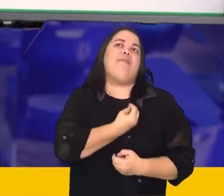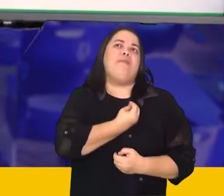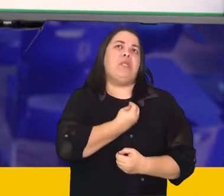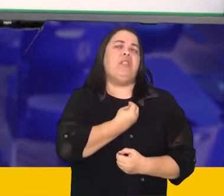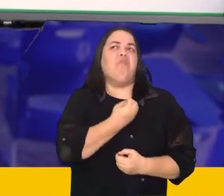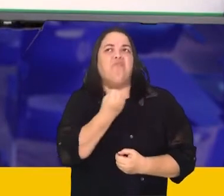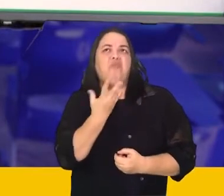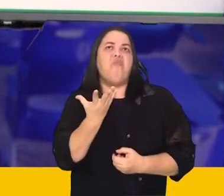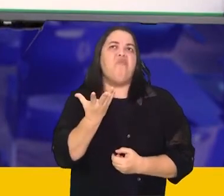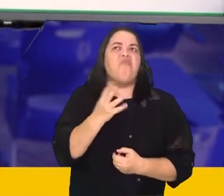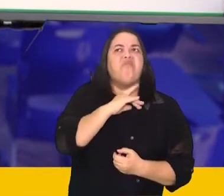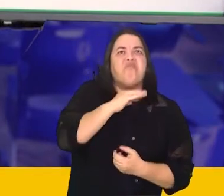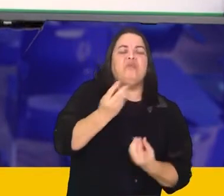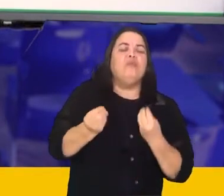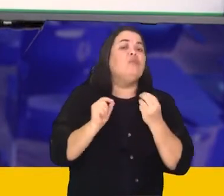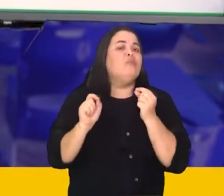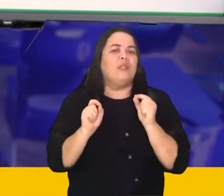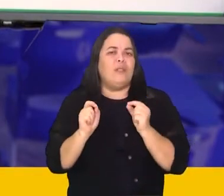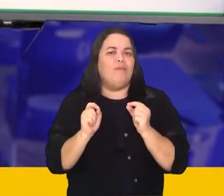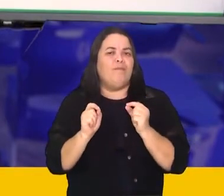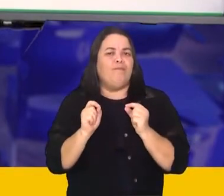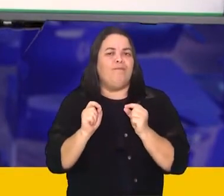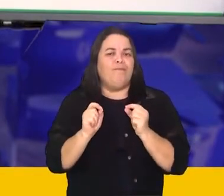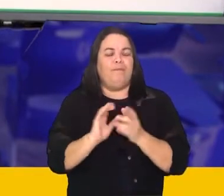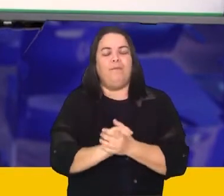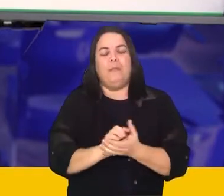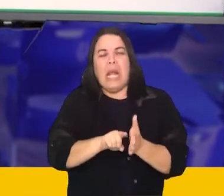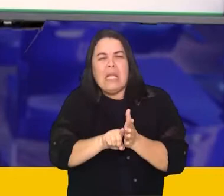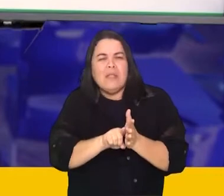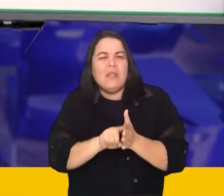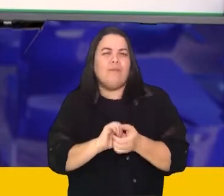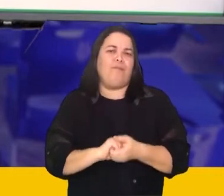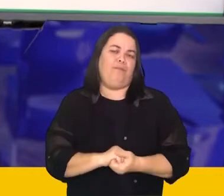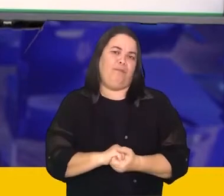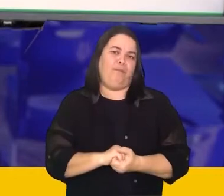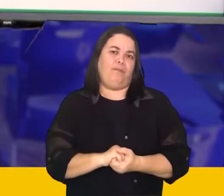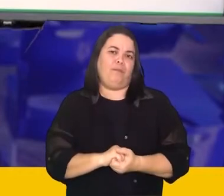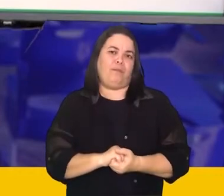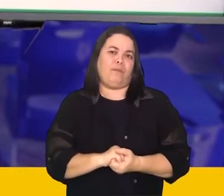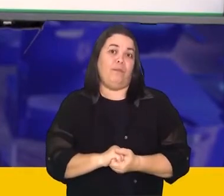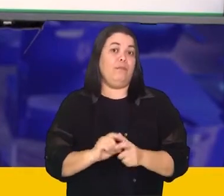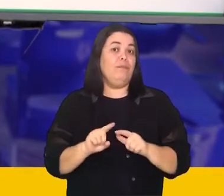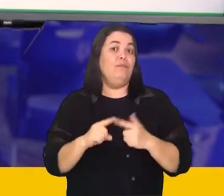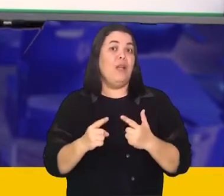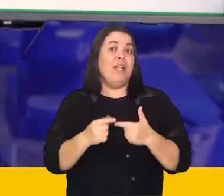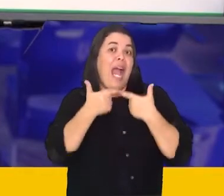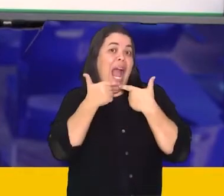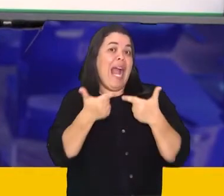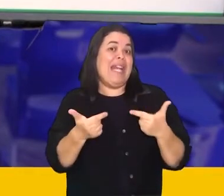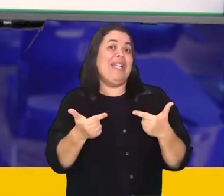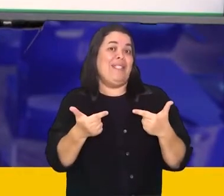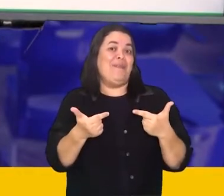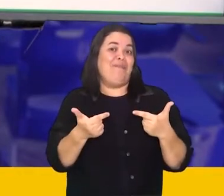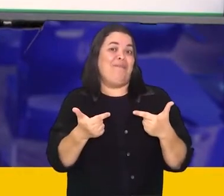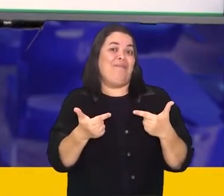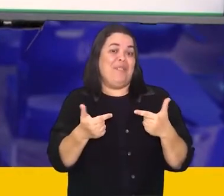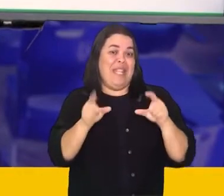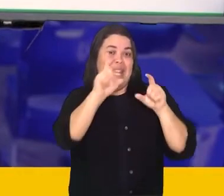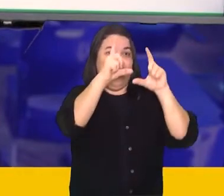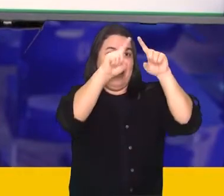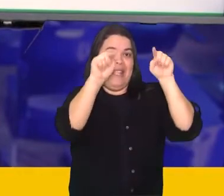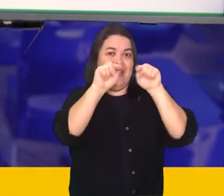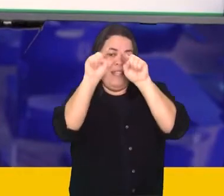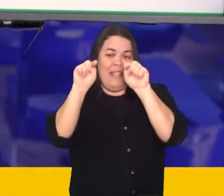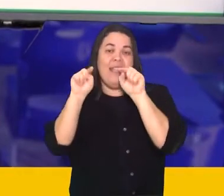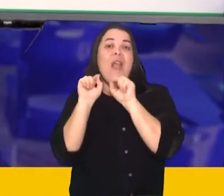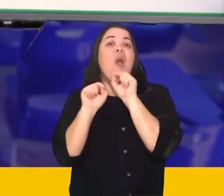aspectos positivos e negativos. Mas aí, a graça está justamente nisso, em quebrar esse sentido